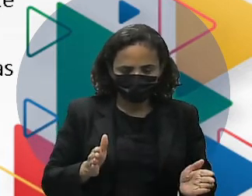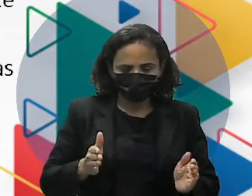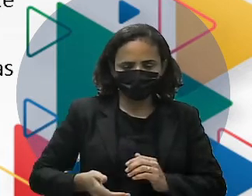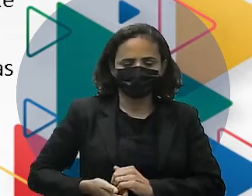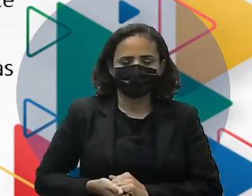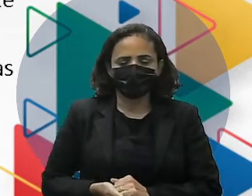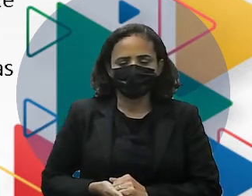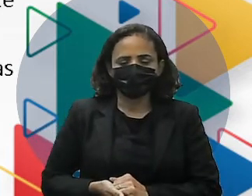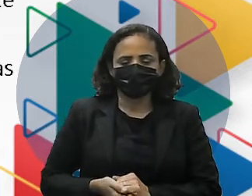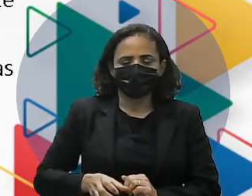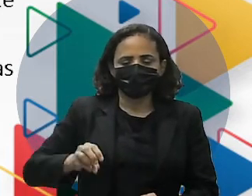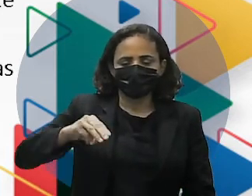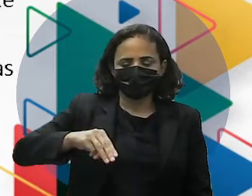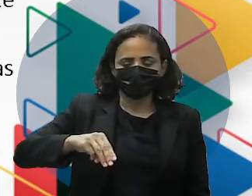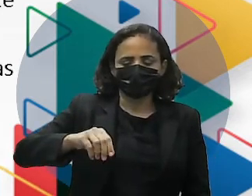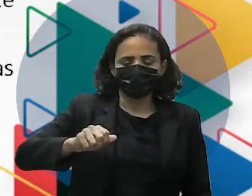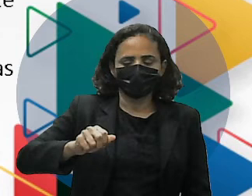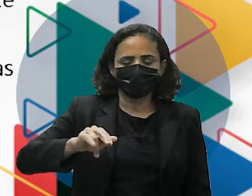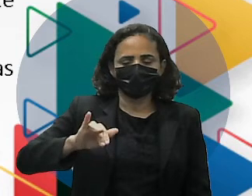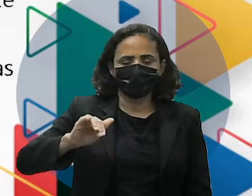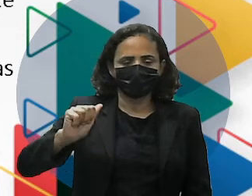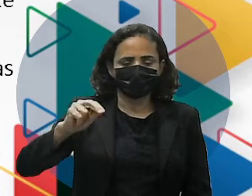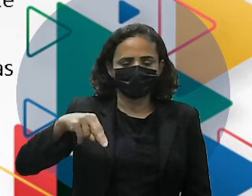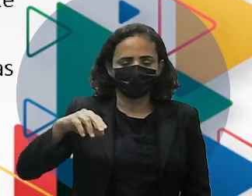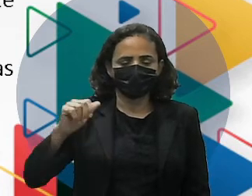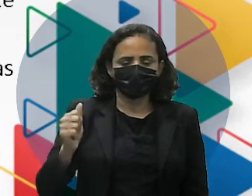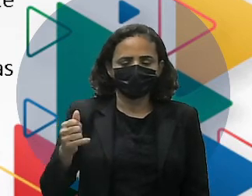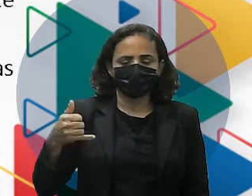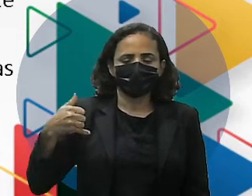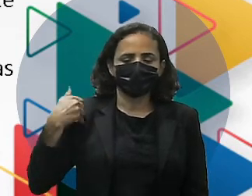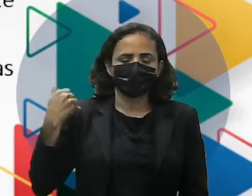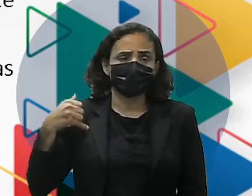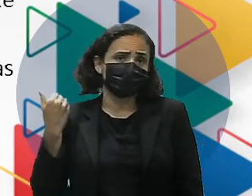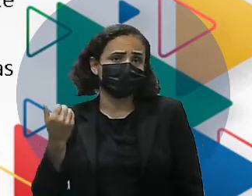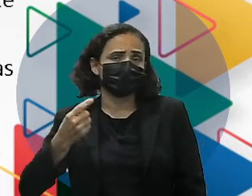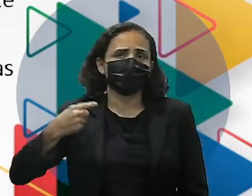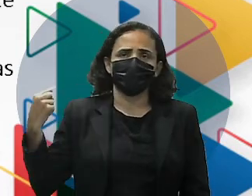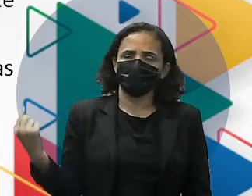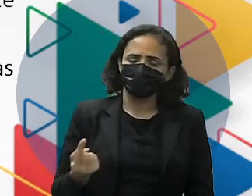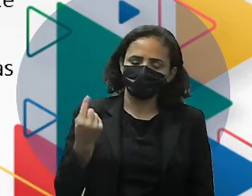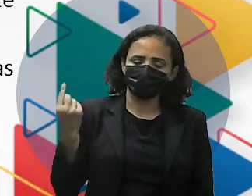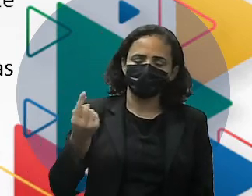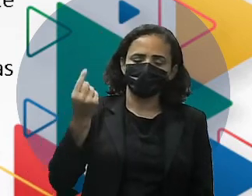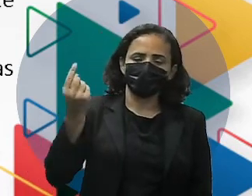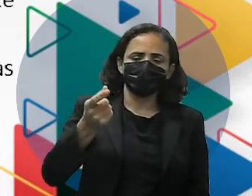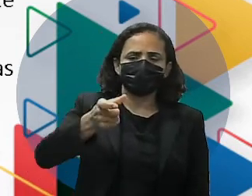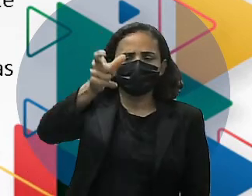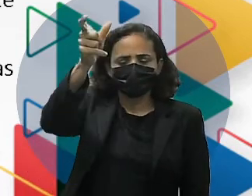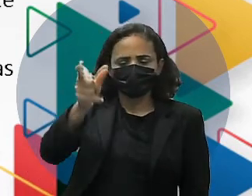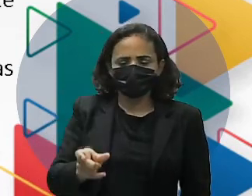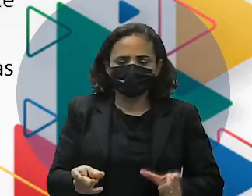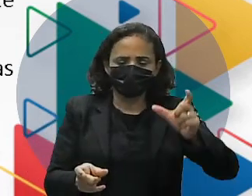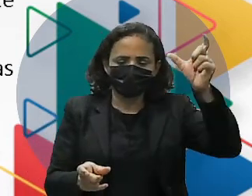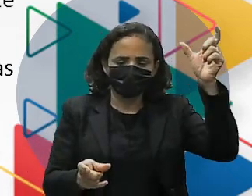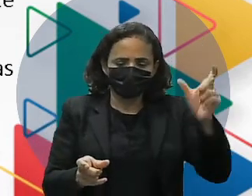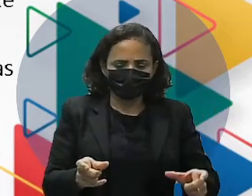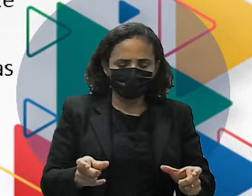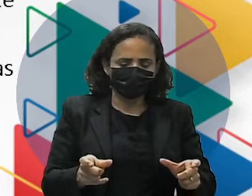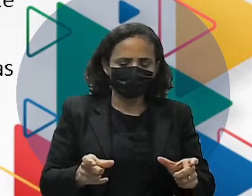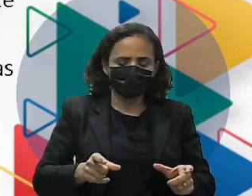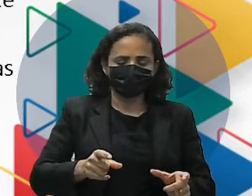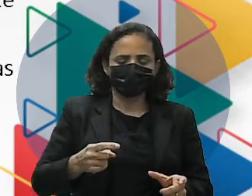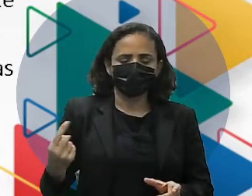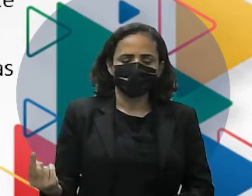proporcionais. Mariana disse: a idade e a altura de uma pessoa são